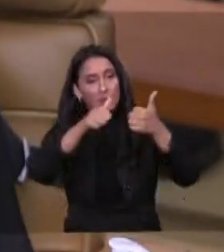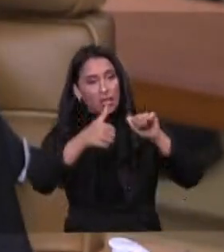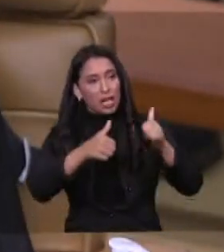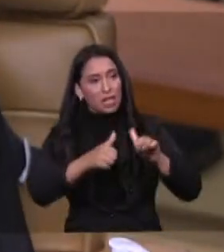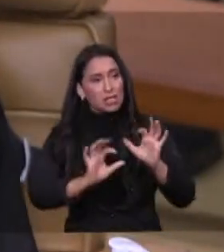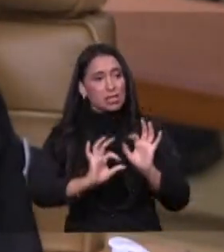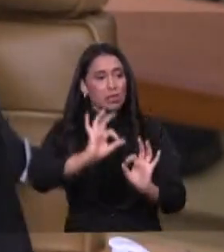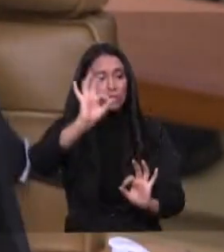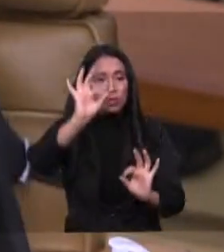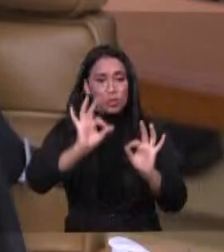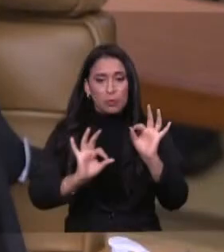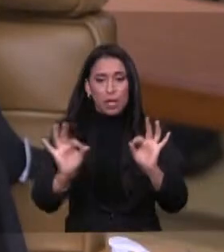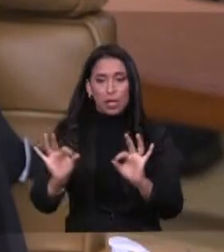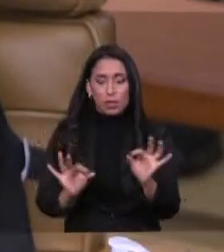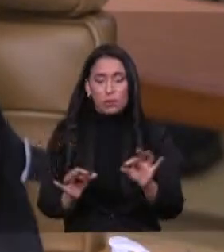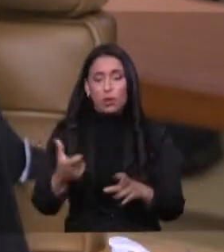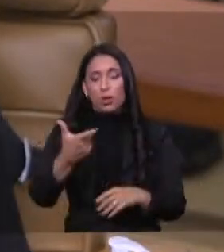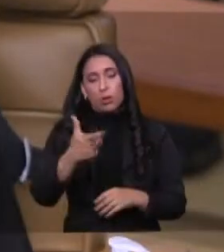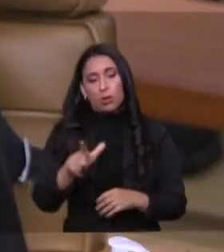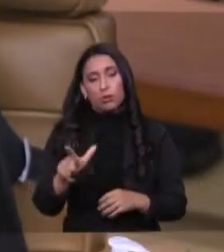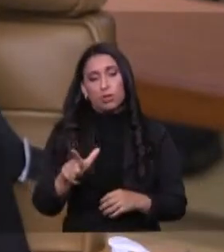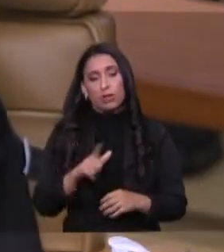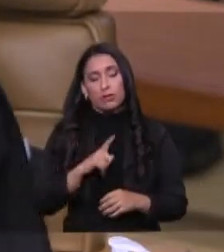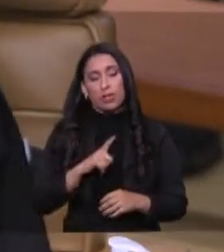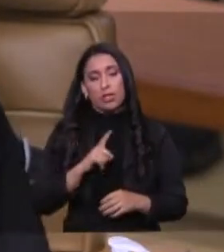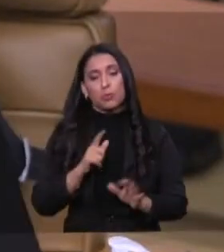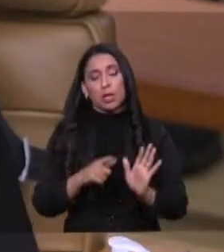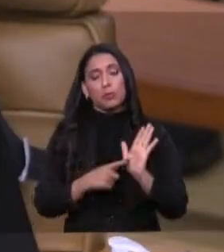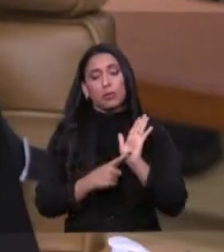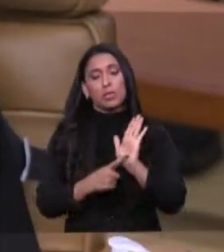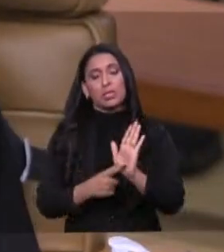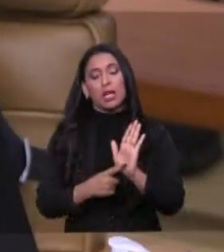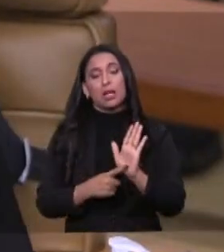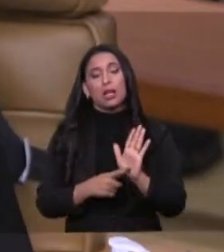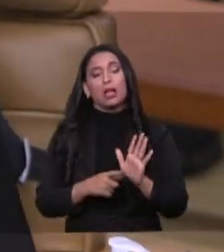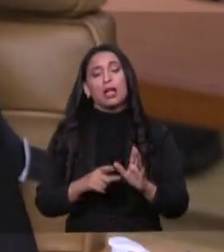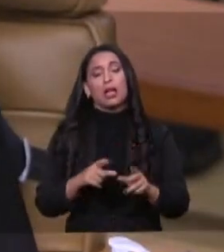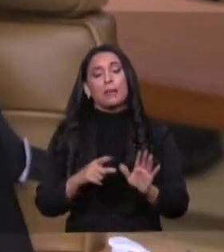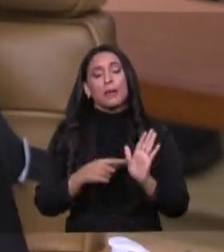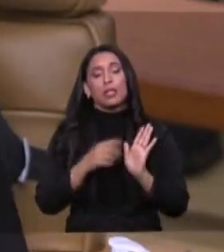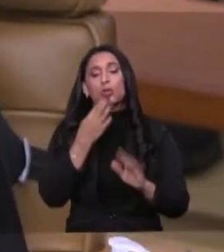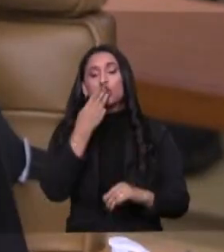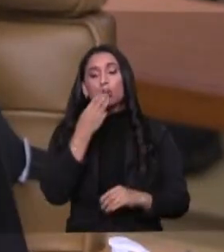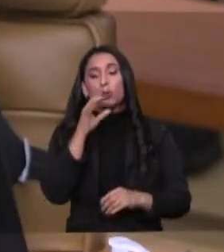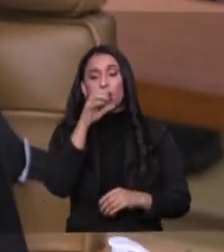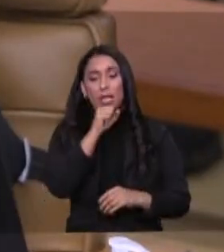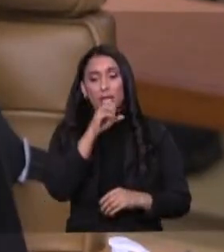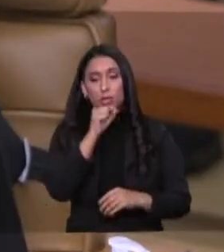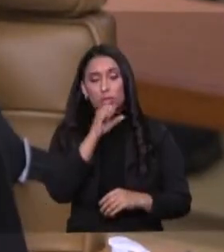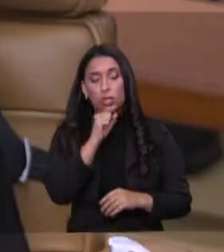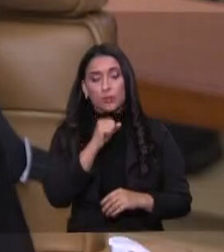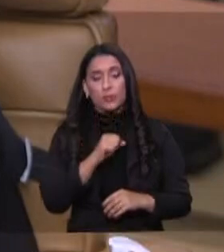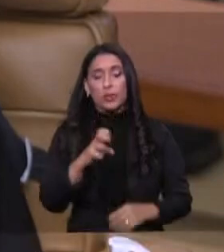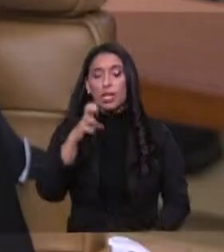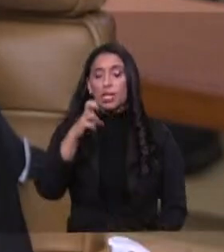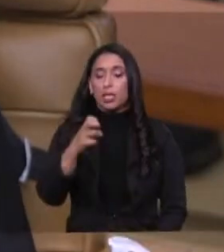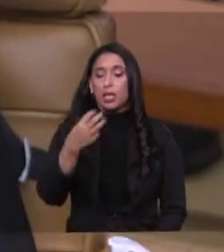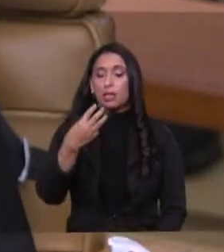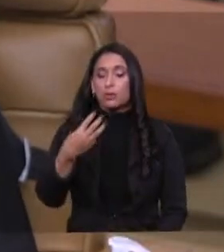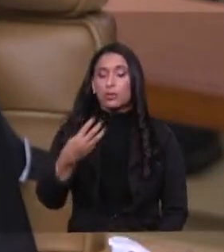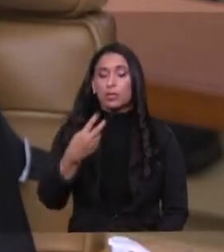redimensionamento dessa área que corresponde a essa área em laranja. Iria para